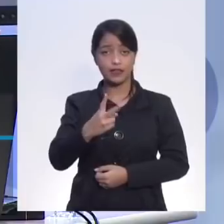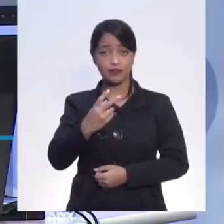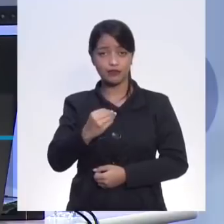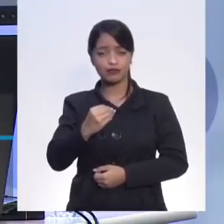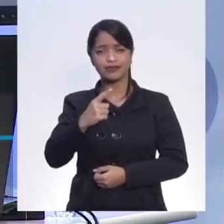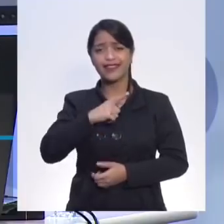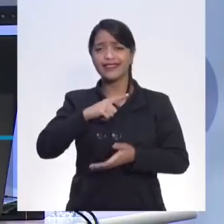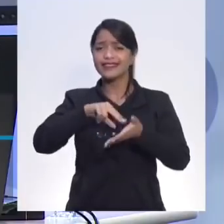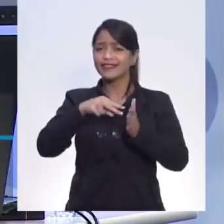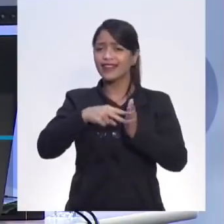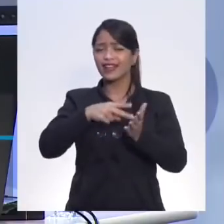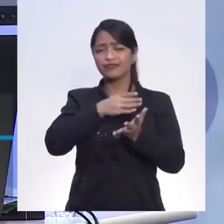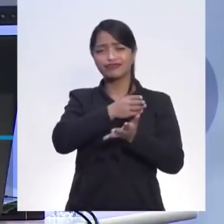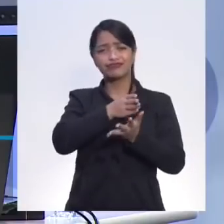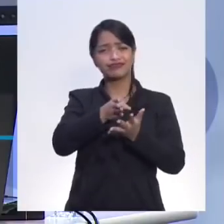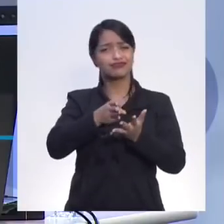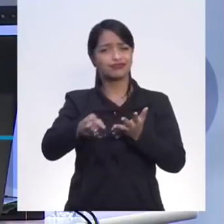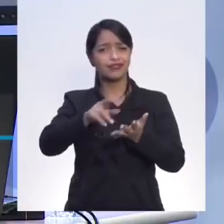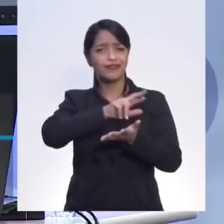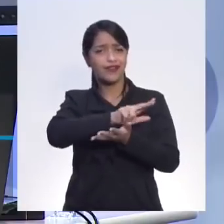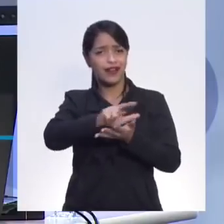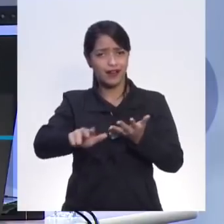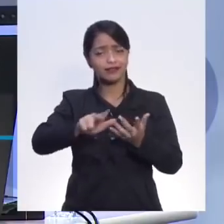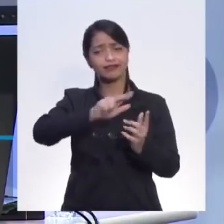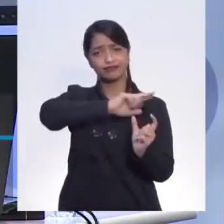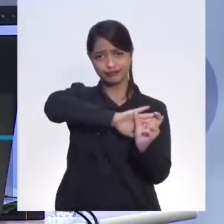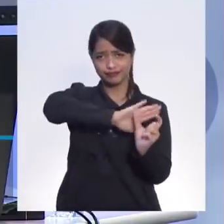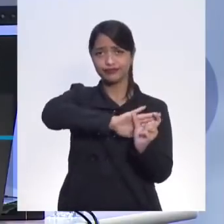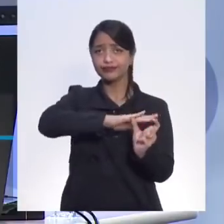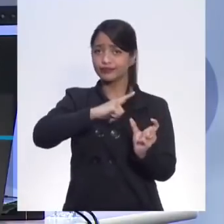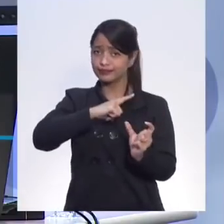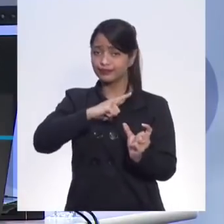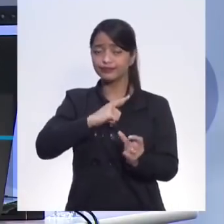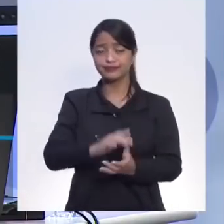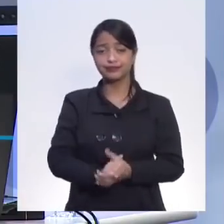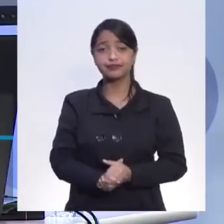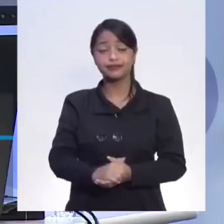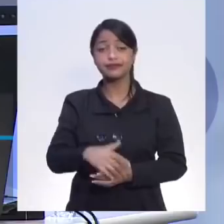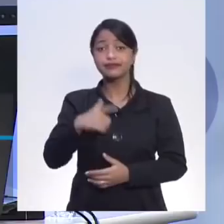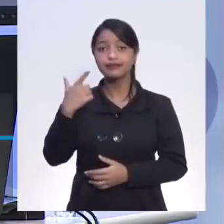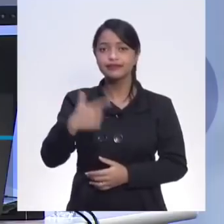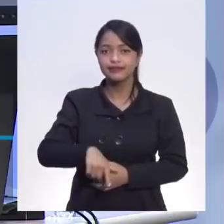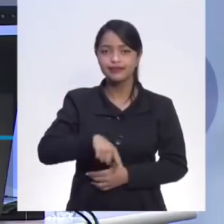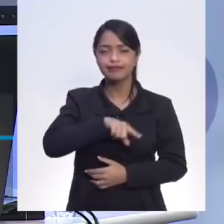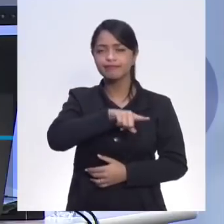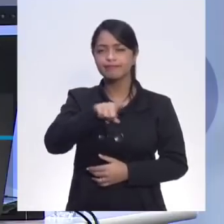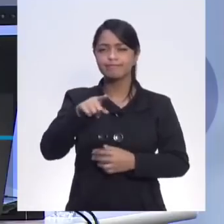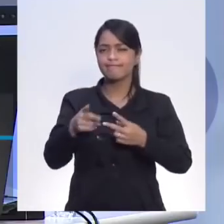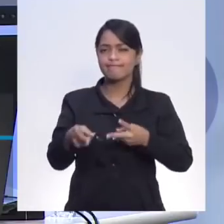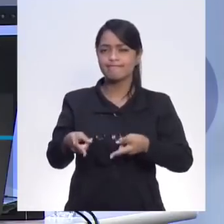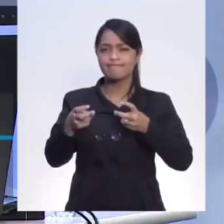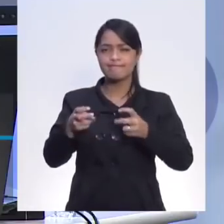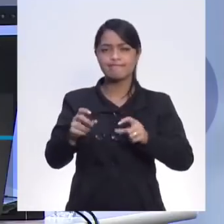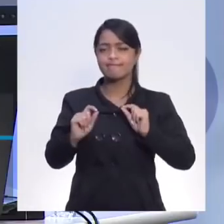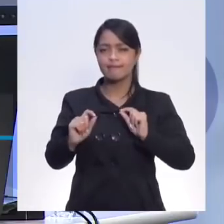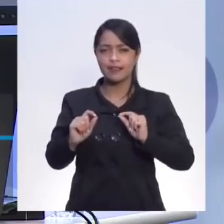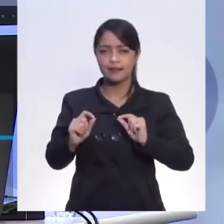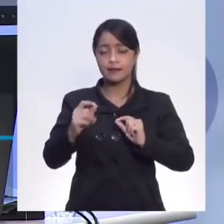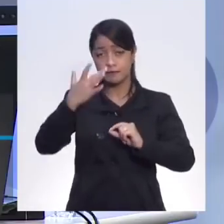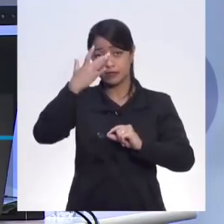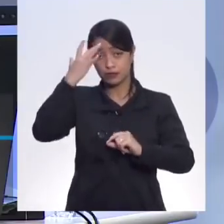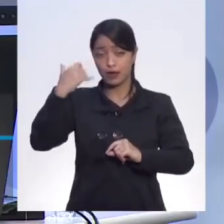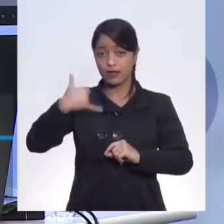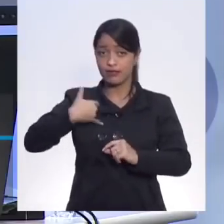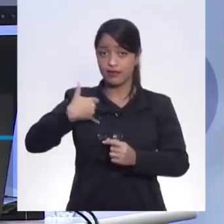realmente ele não é uma pessoa jovem. E tem esse implícito que eu achei interessante que vocês deixam, porque uma pessoa mais velha,